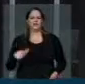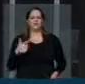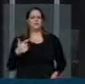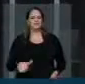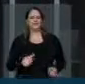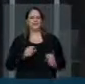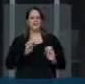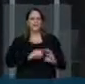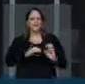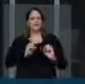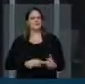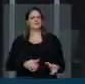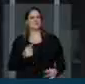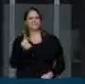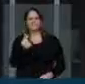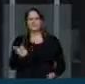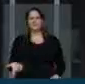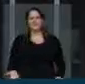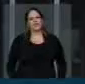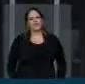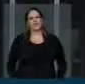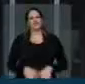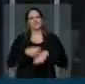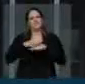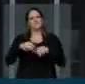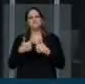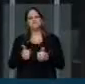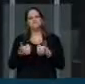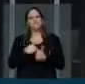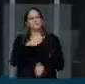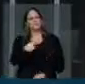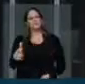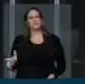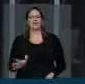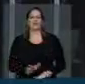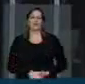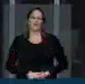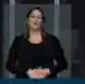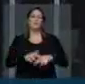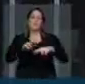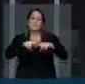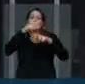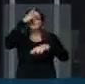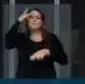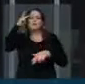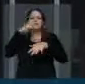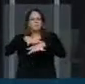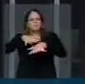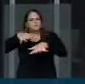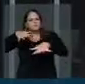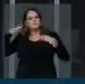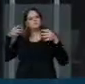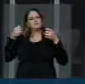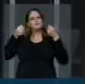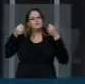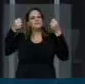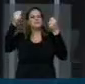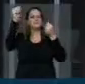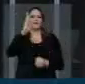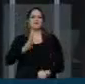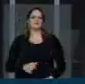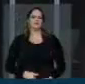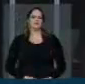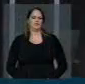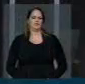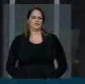para a educação pública e para o transporte coletivo de massa que levou milhões às ruas do Brasil. Por